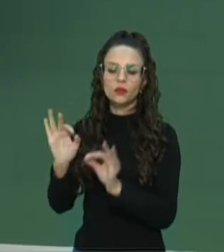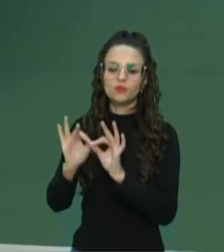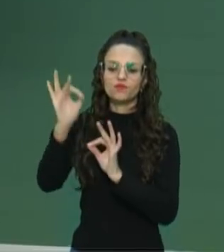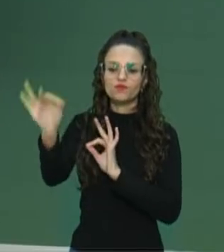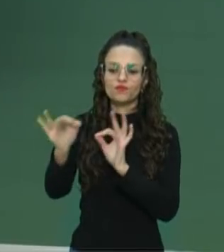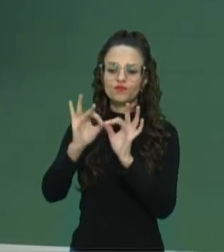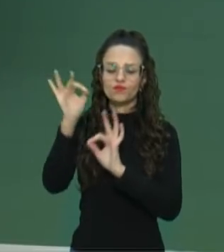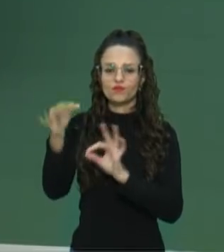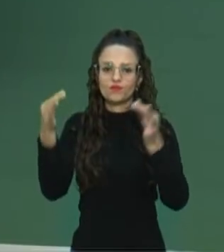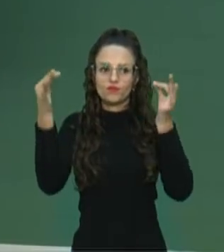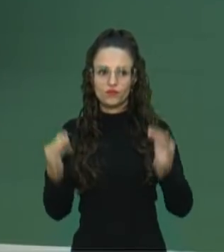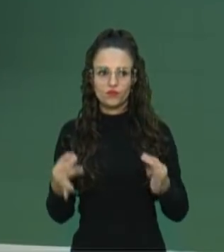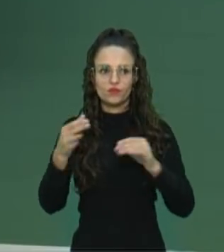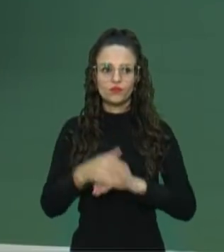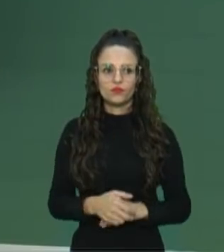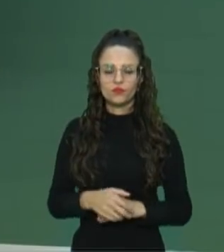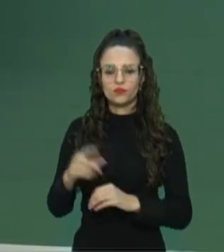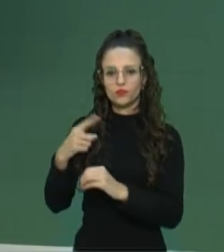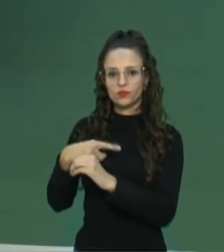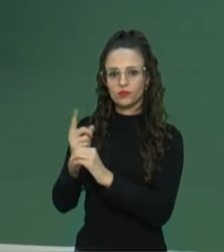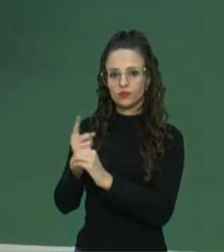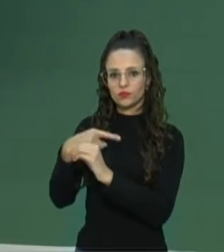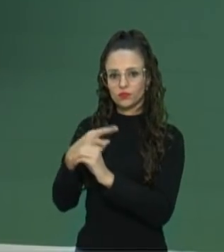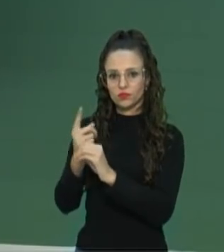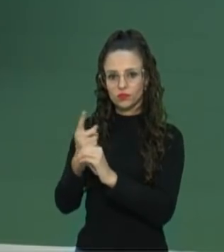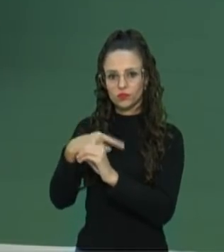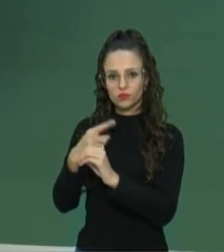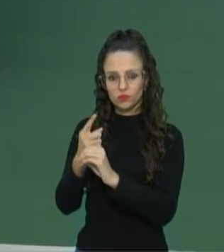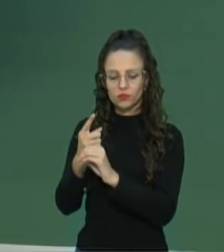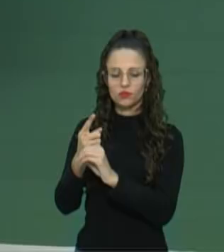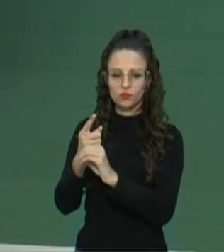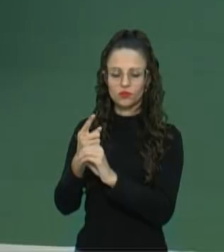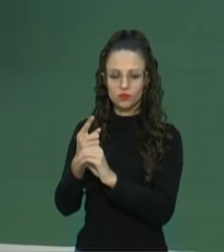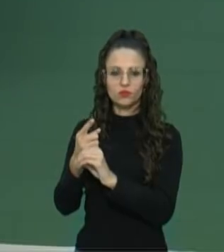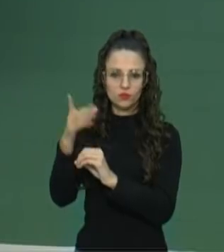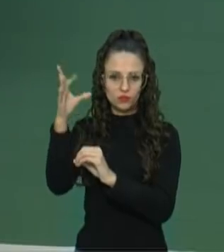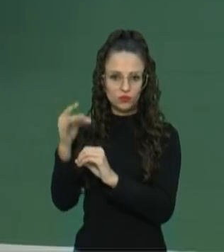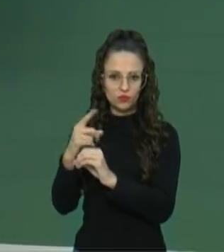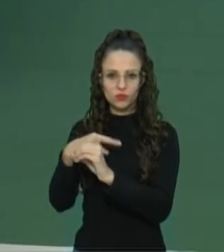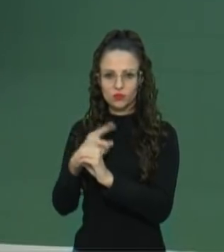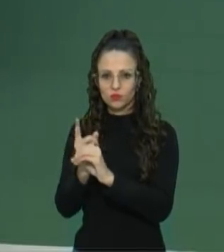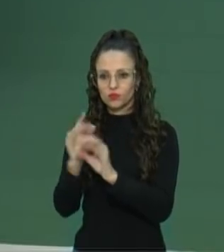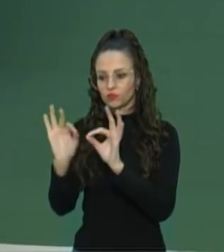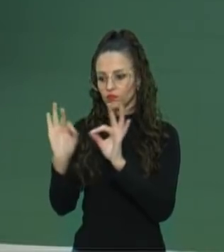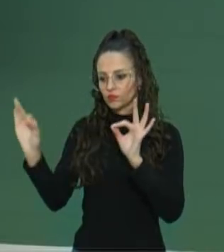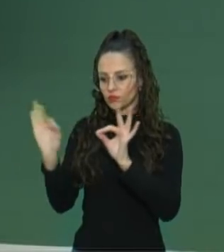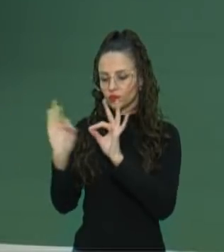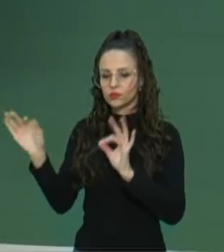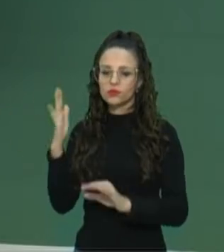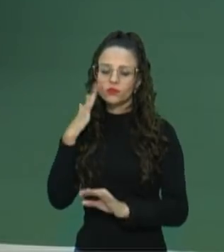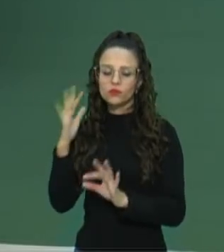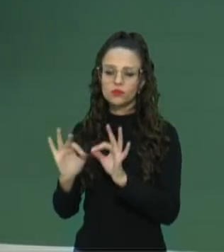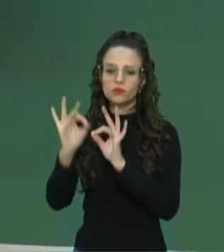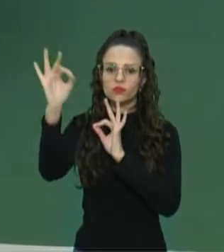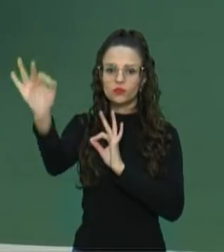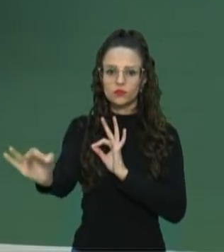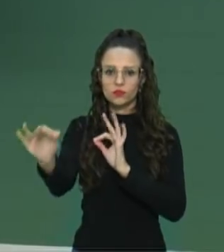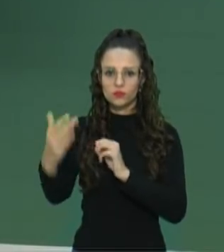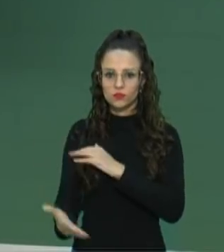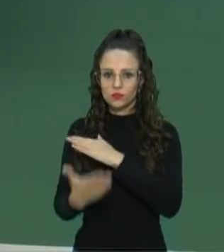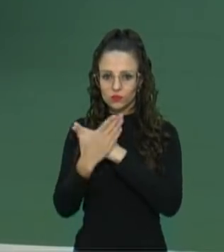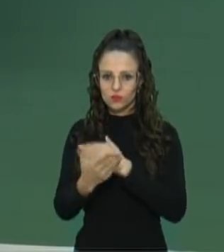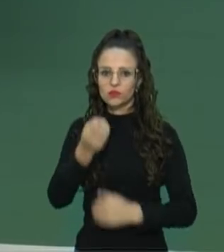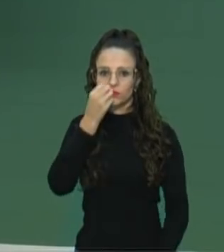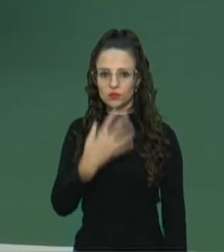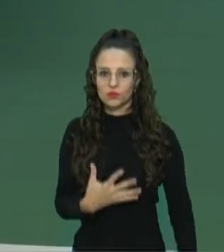lado da bússola. Então essa bússola, juntamente, além do detalhe da bússola, né, existe a régua também para fazer a medição e ajudar e